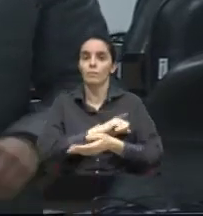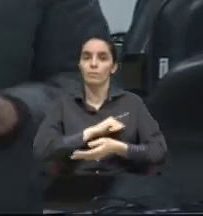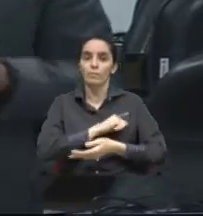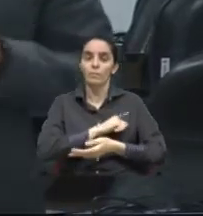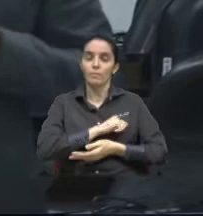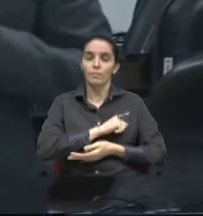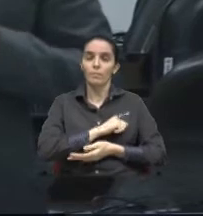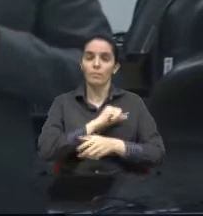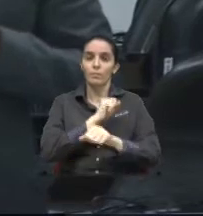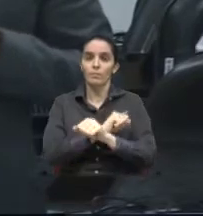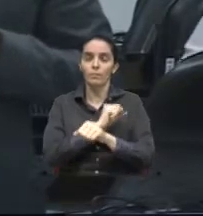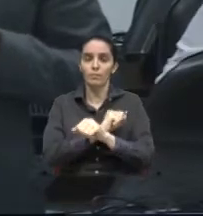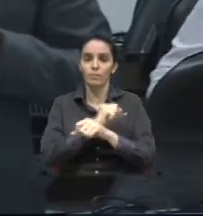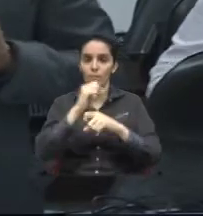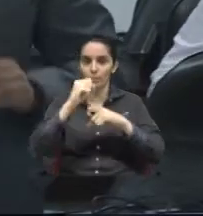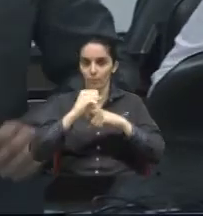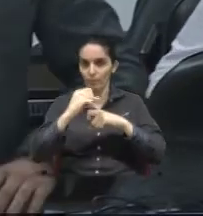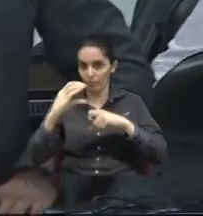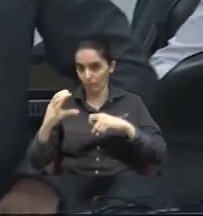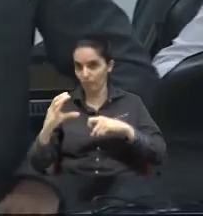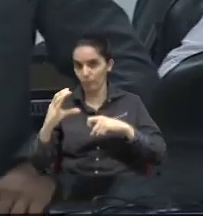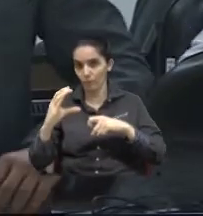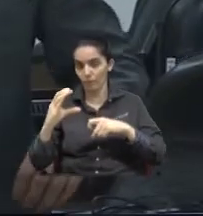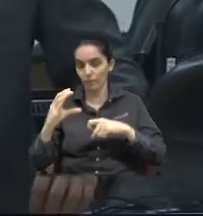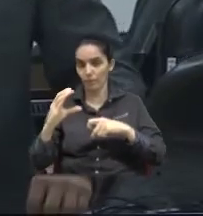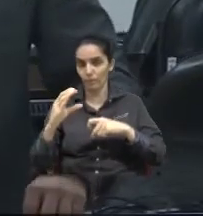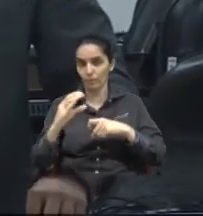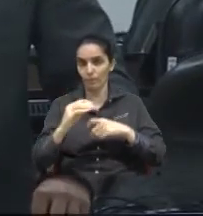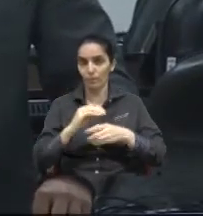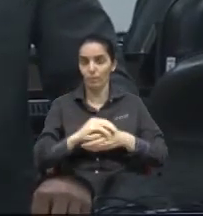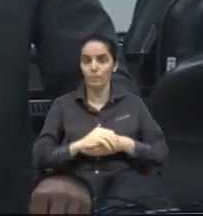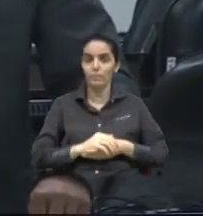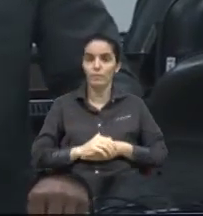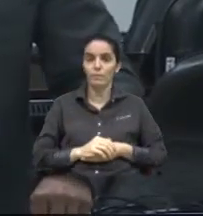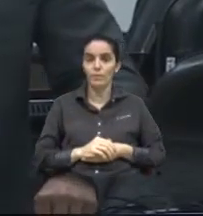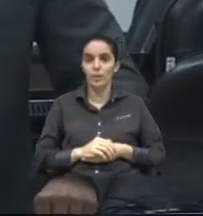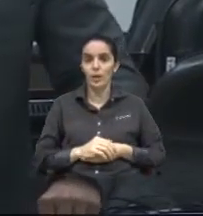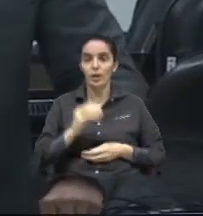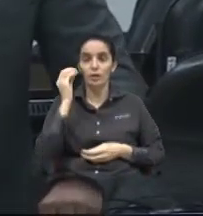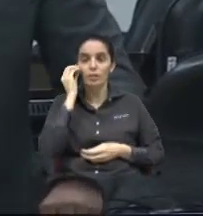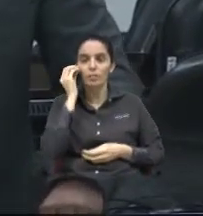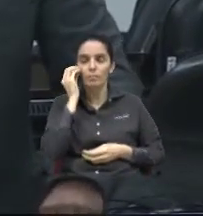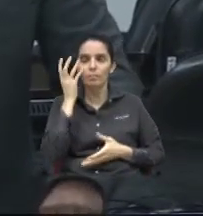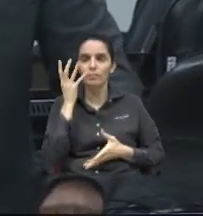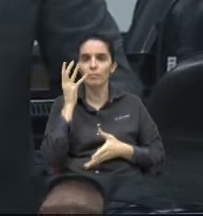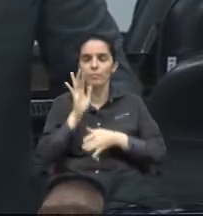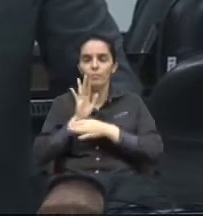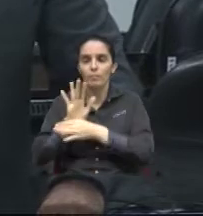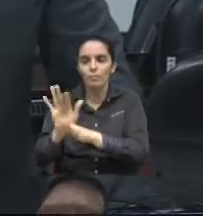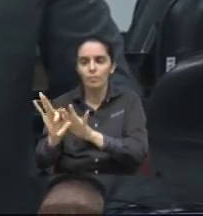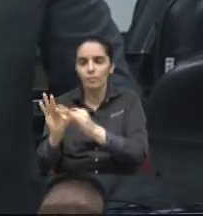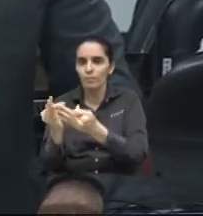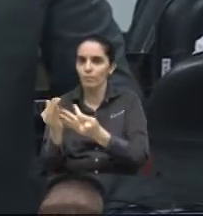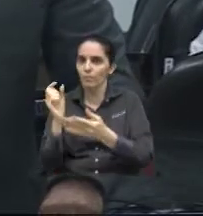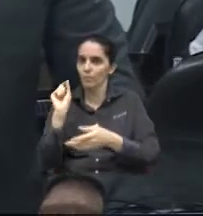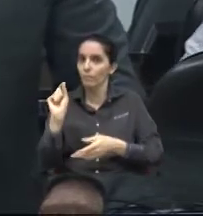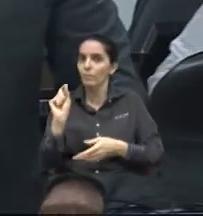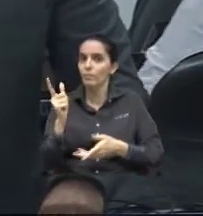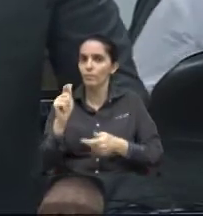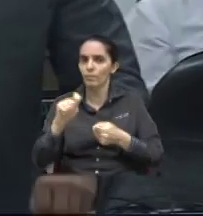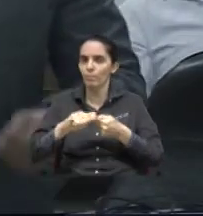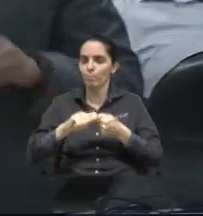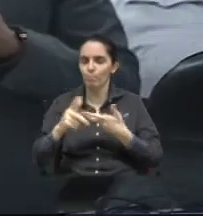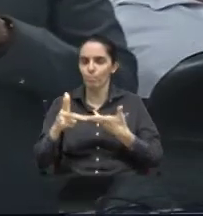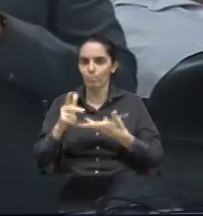Eu espero que a Santa Casa tente, de alguma forma, reparar os danos causados a